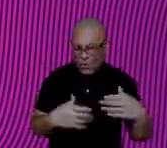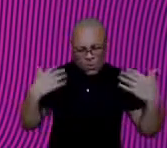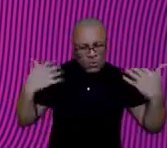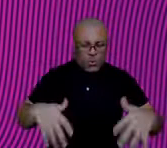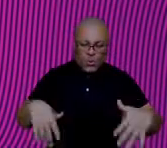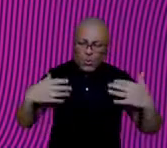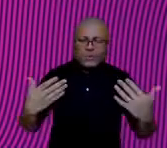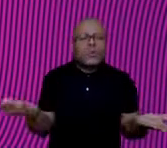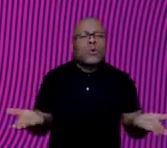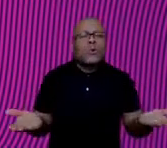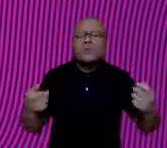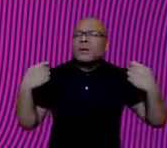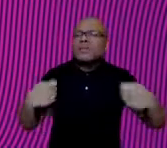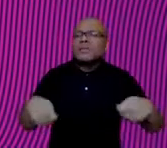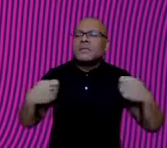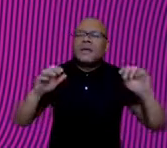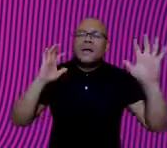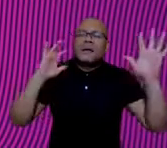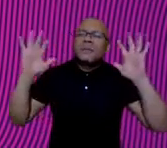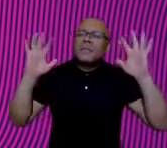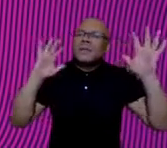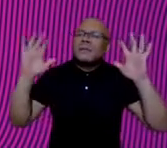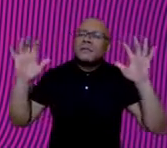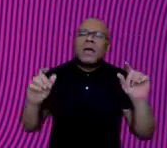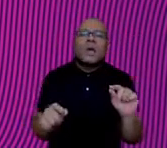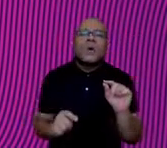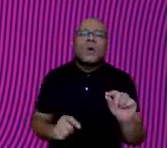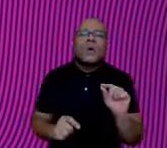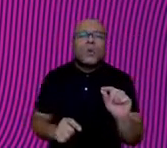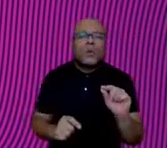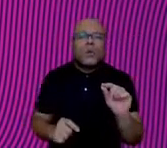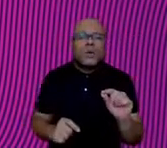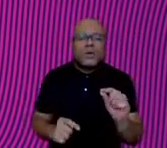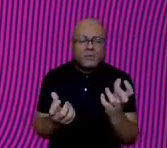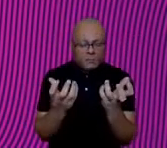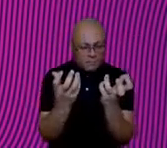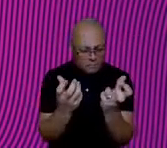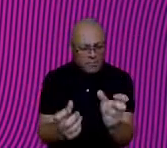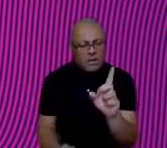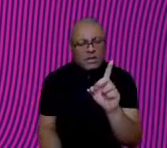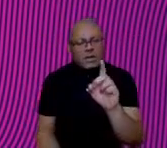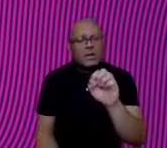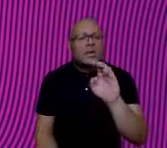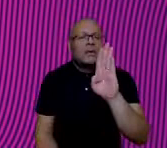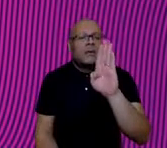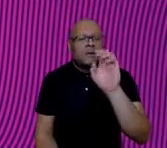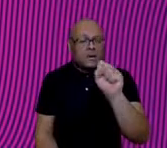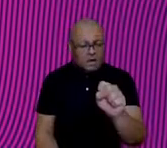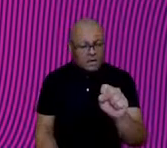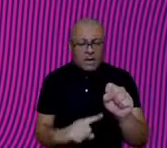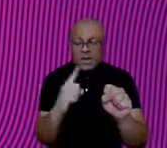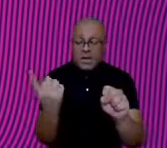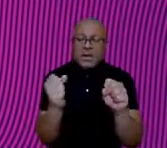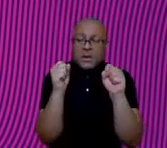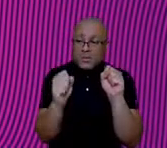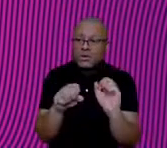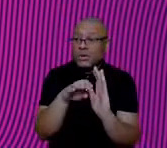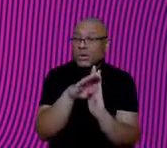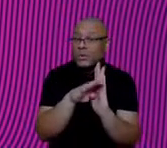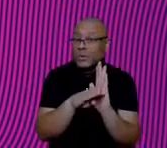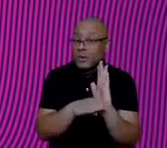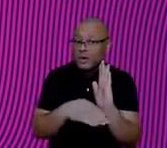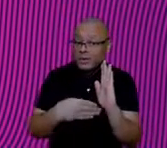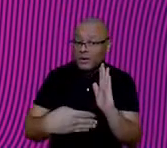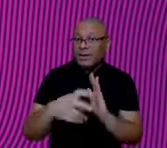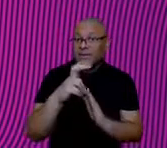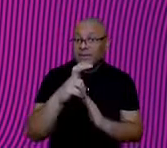precisa pensar no centro para poder incorporar o DBS? E o que que a gente pode programar para os próximos 5, 10 anos?